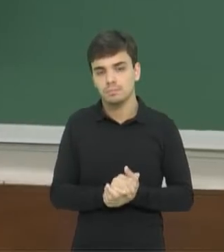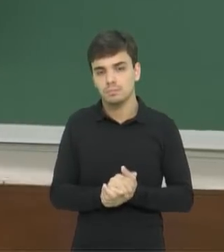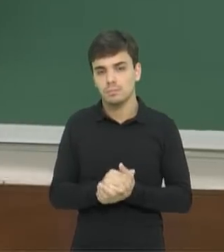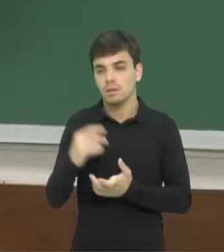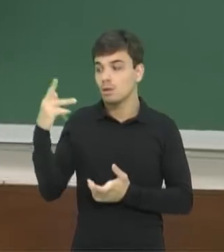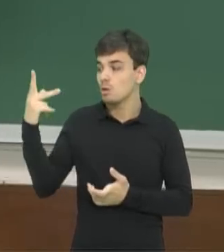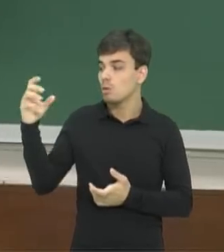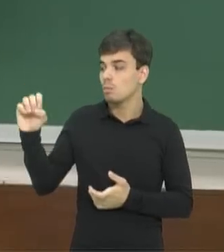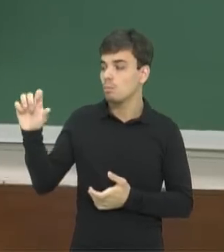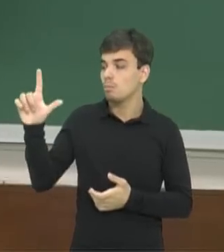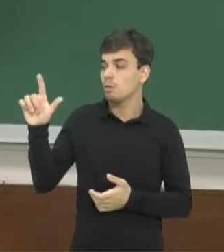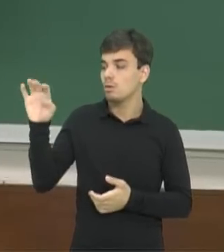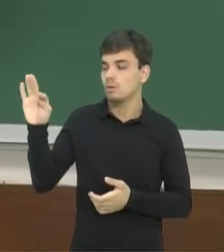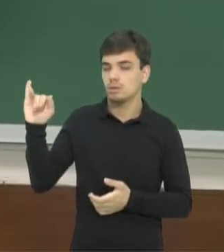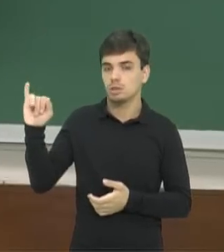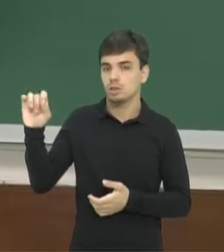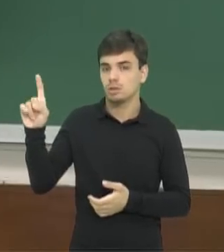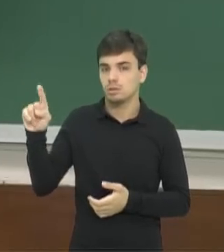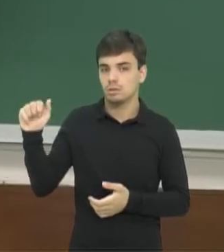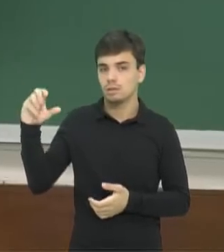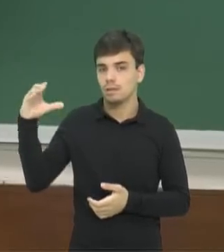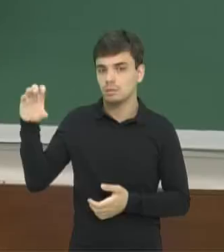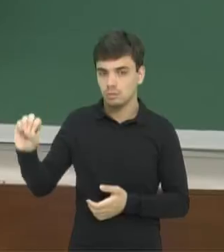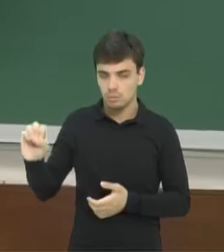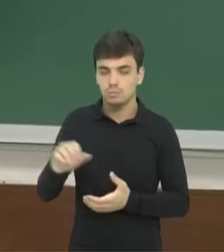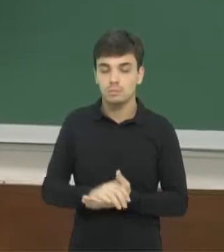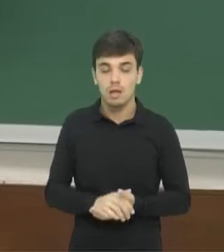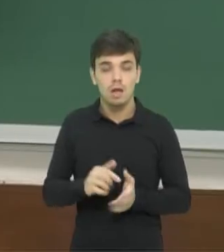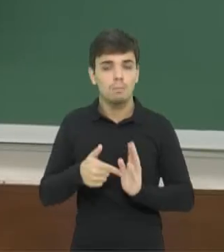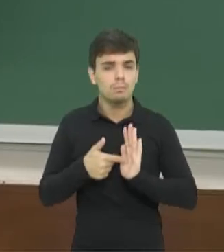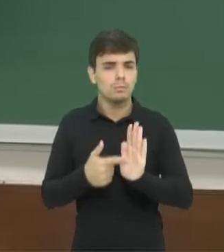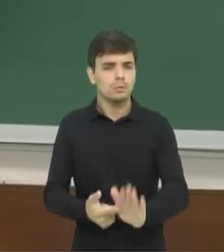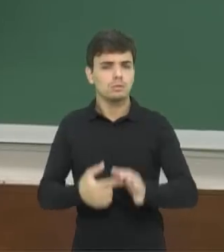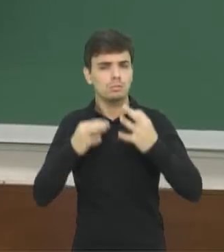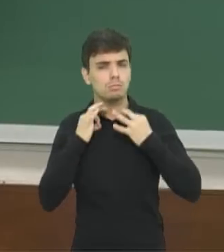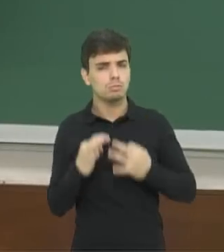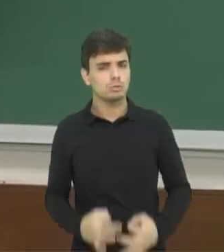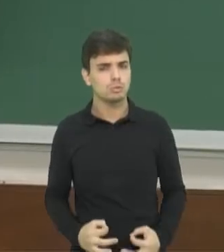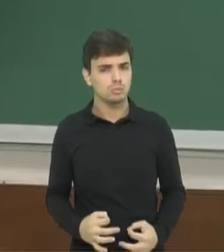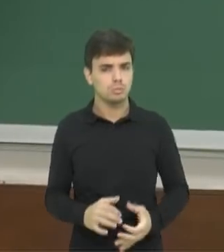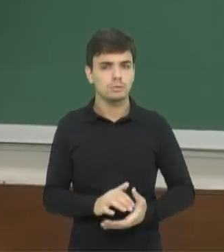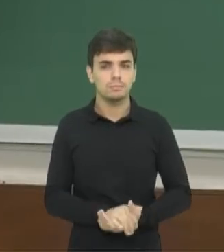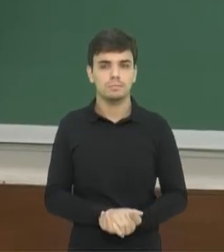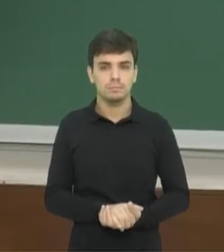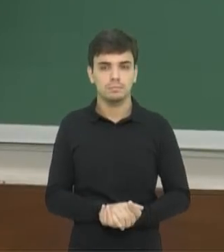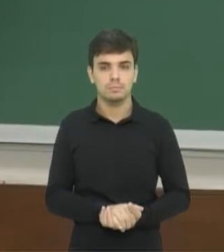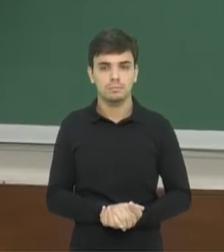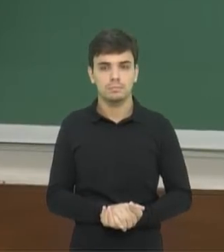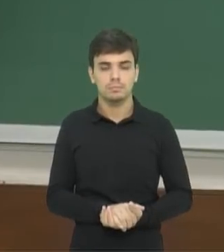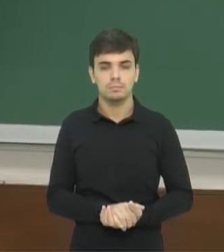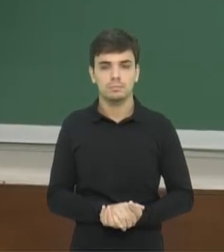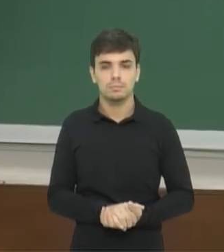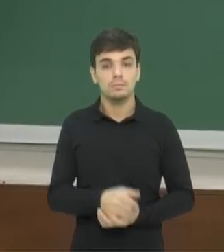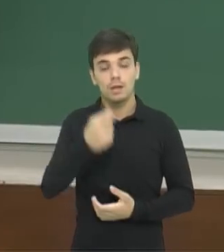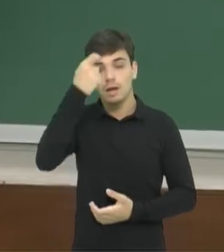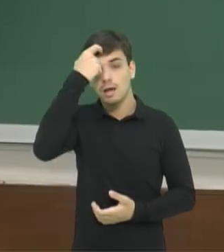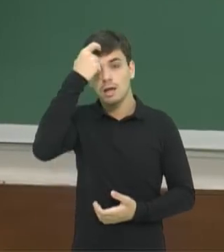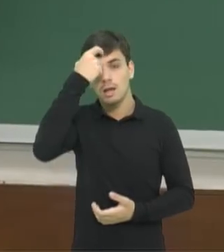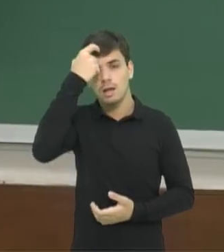Politização. É realmente mostrar digamos, uma postura nesse caso, né? Caráter de denúncia